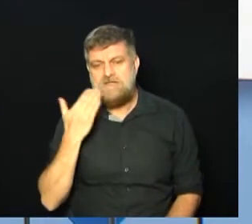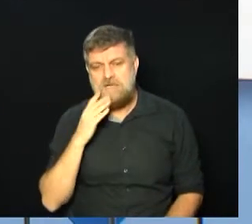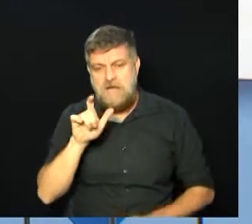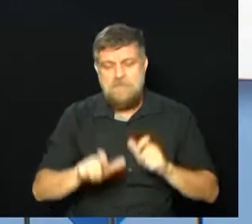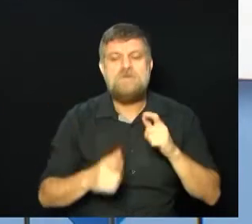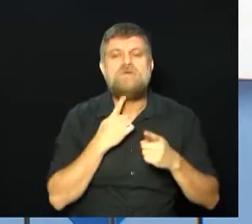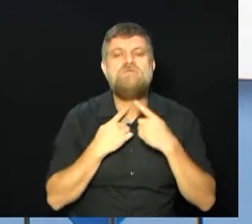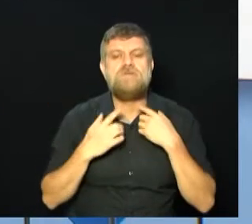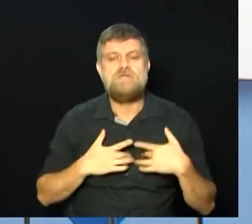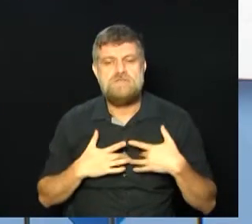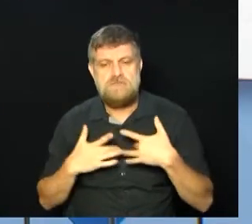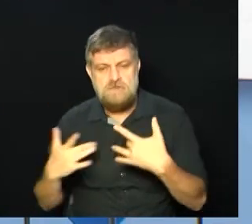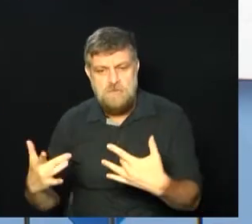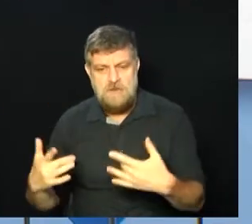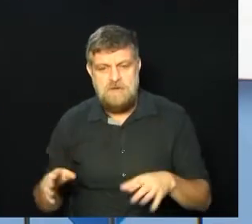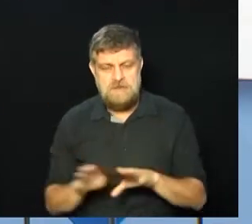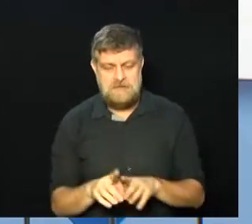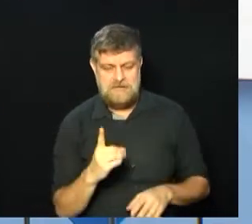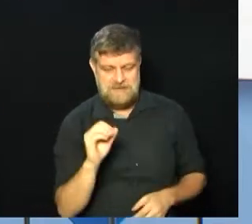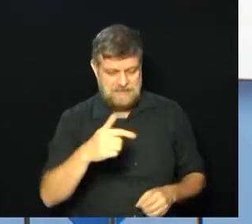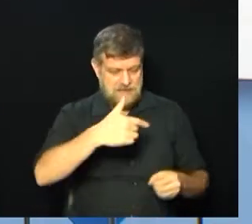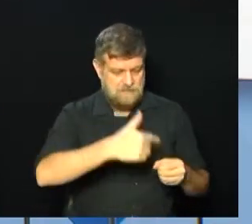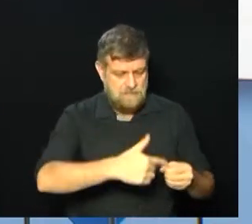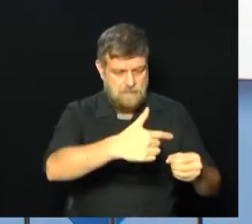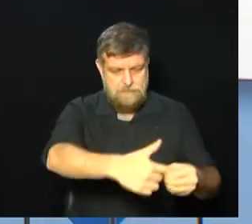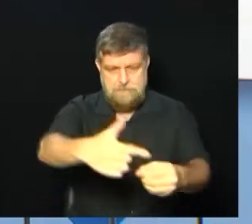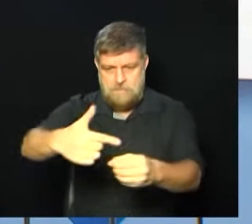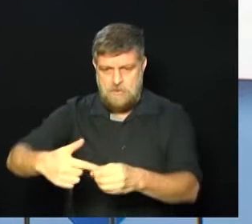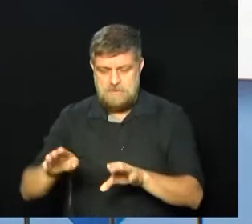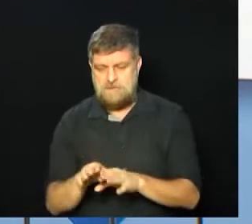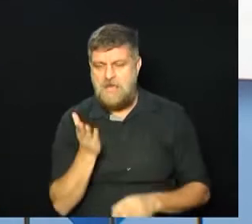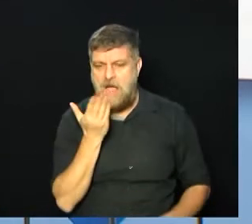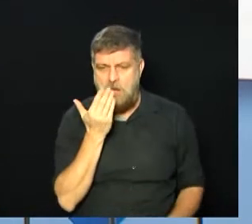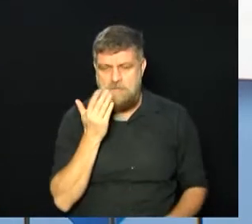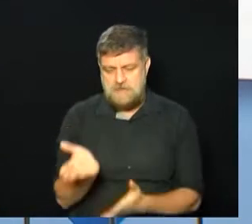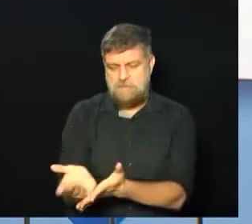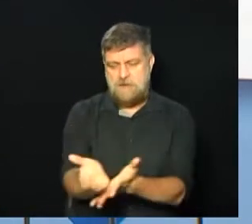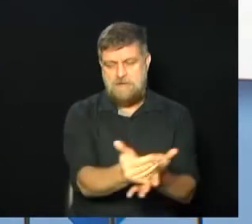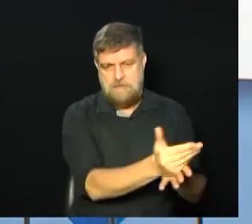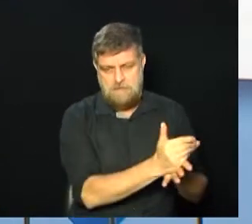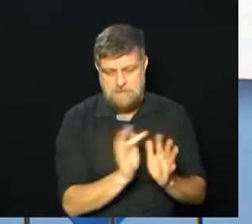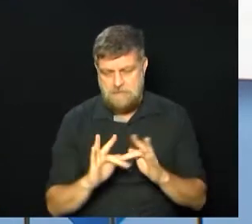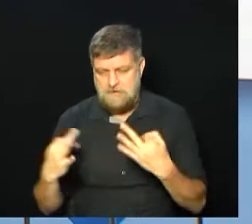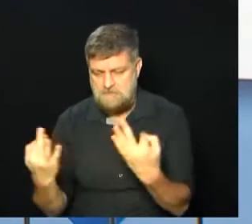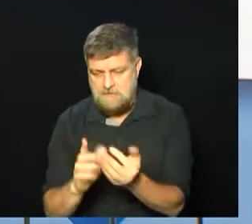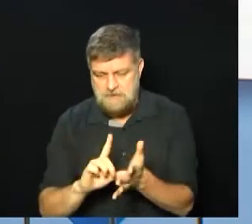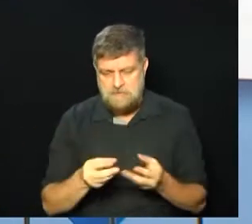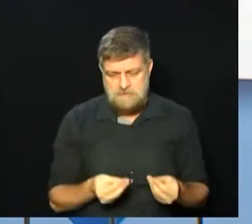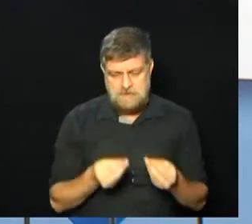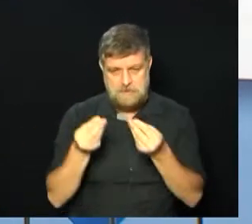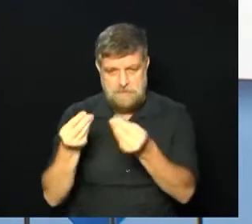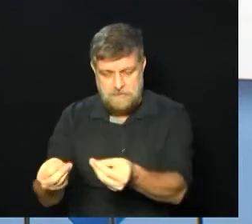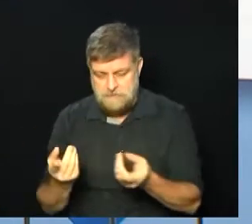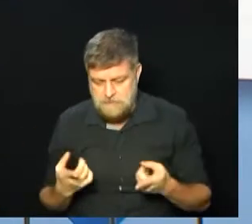para quem quer doar dez postos daqui da cidade estão arrecadando também alimentos que serão destinados às famílias essas parcerias